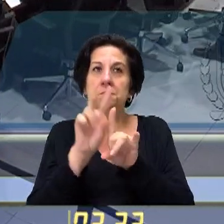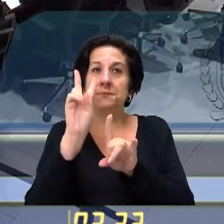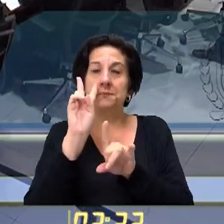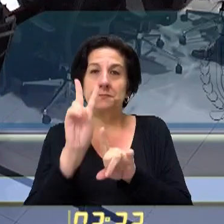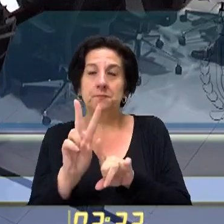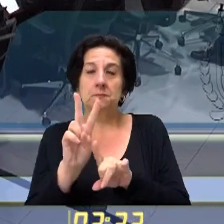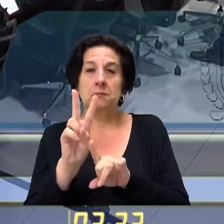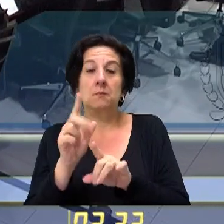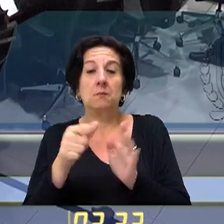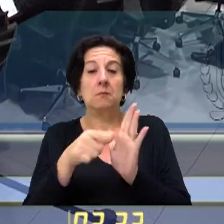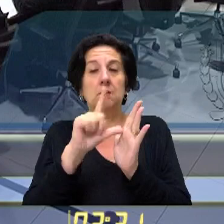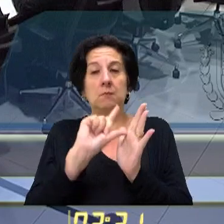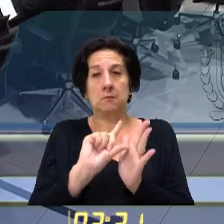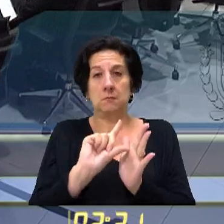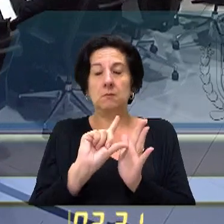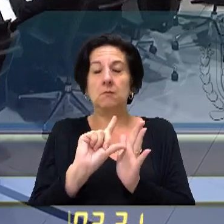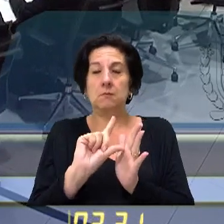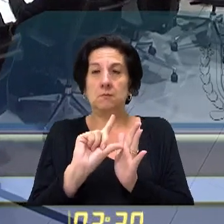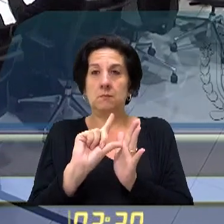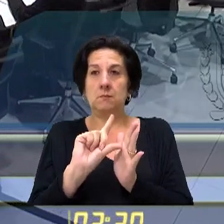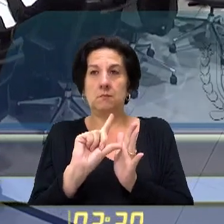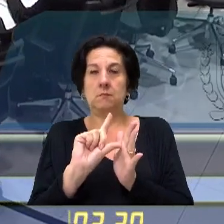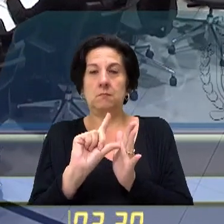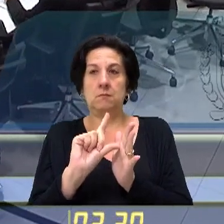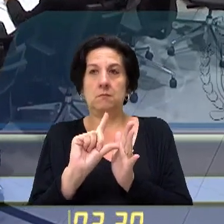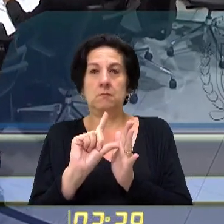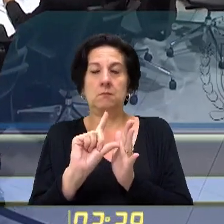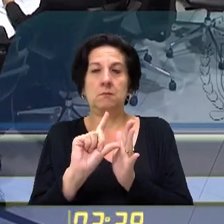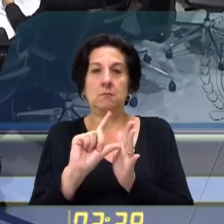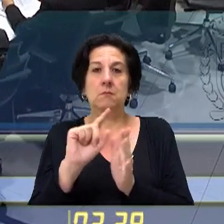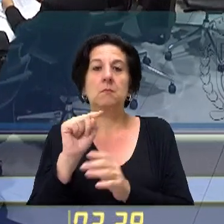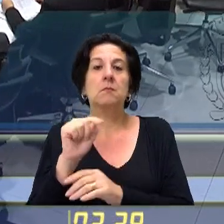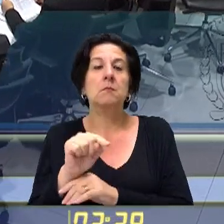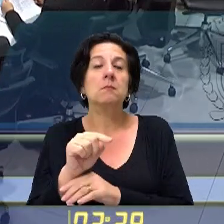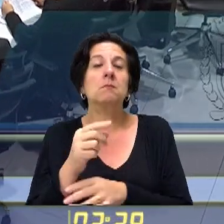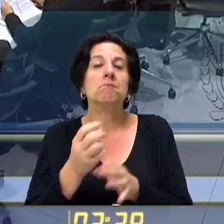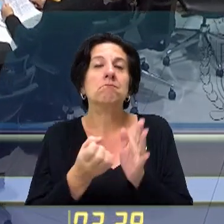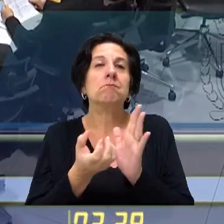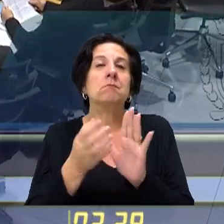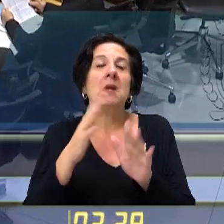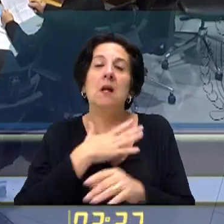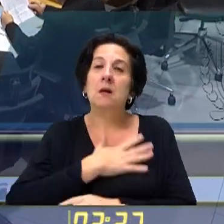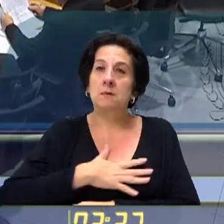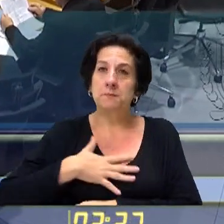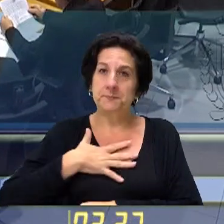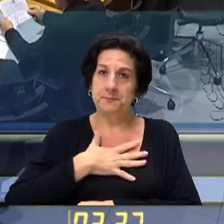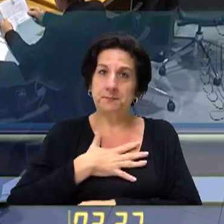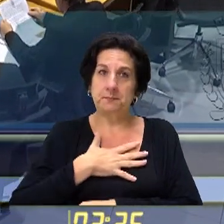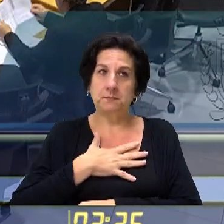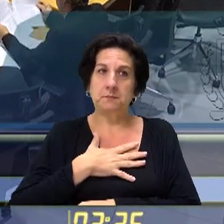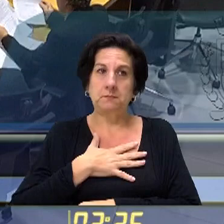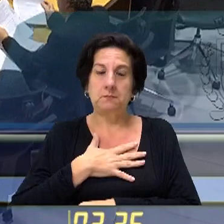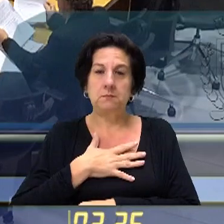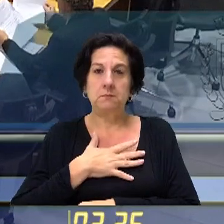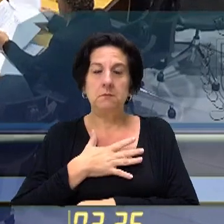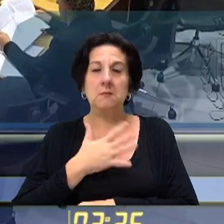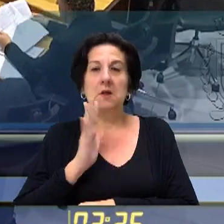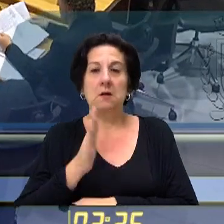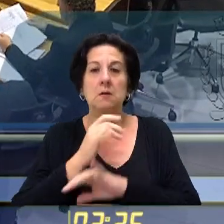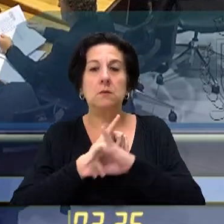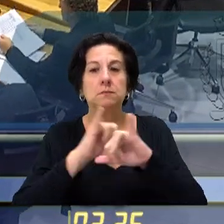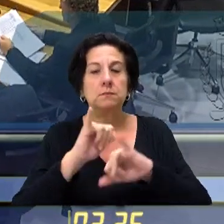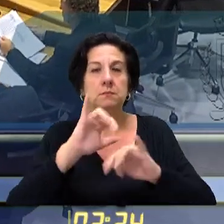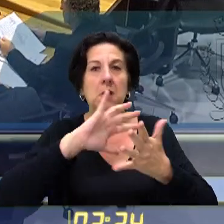diagnosticados precoce. É isso, e muito alegra, já que é uma